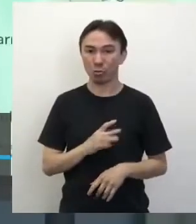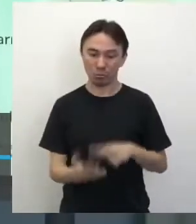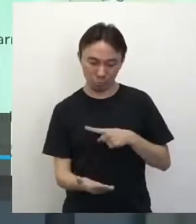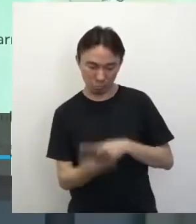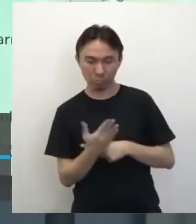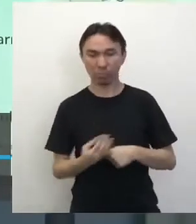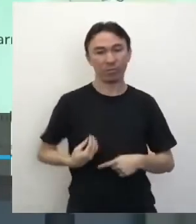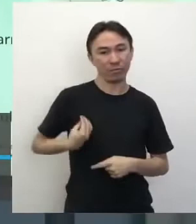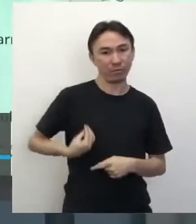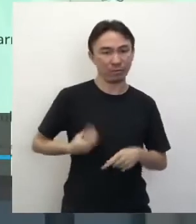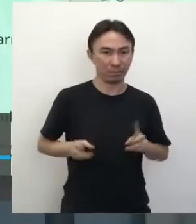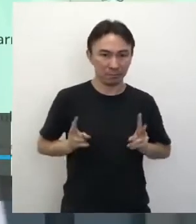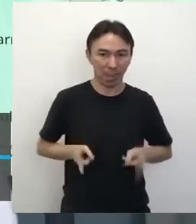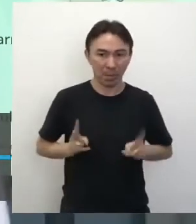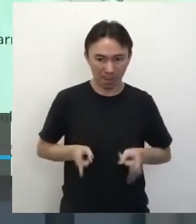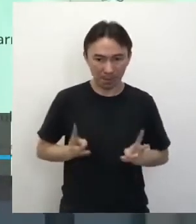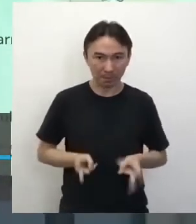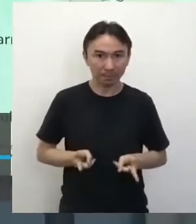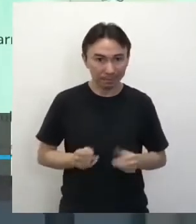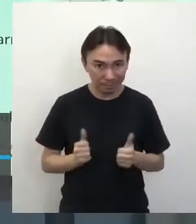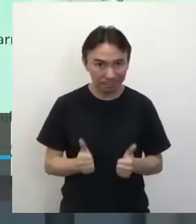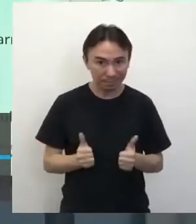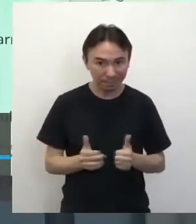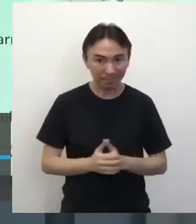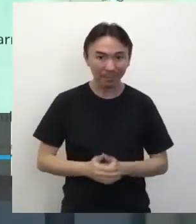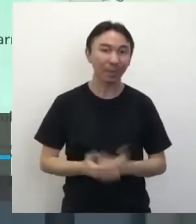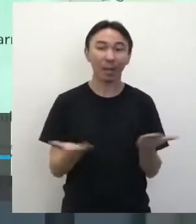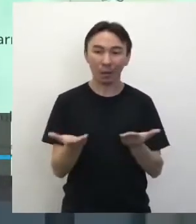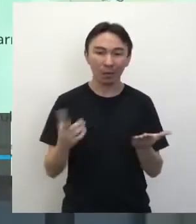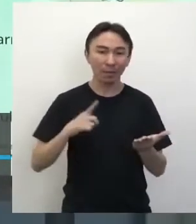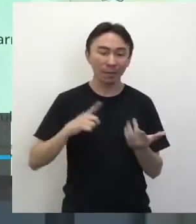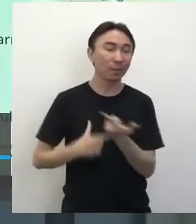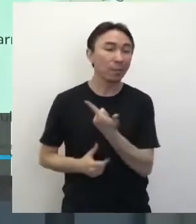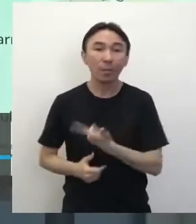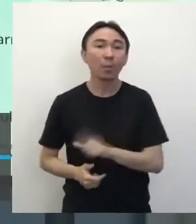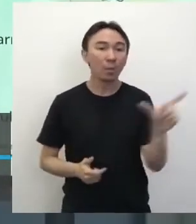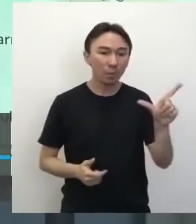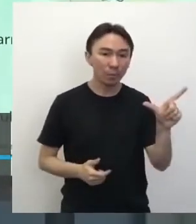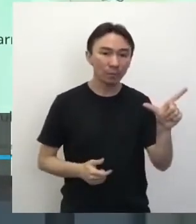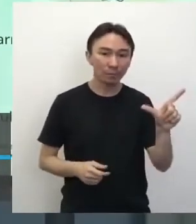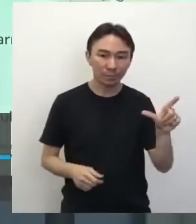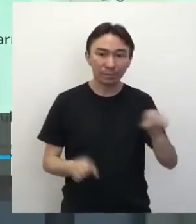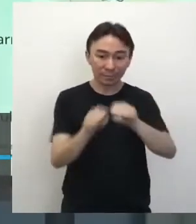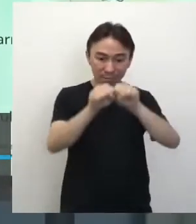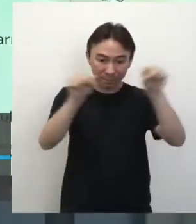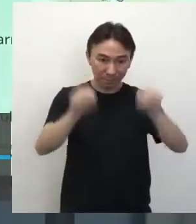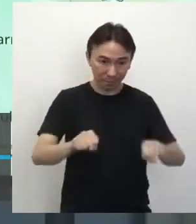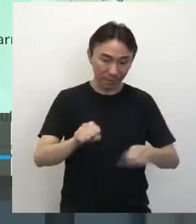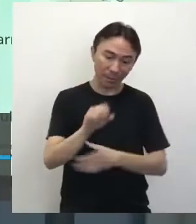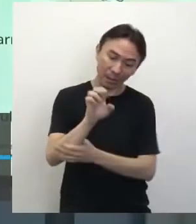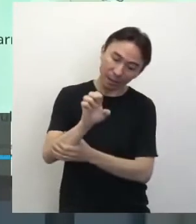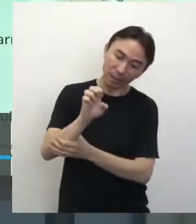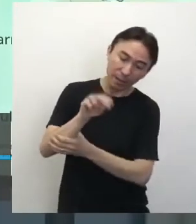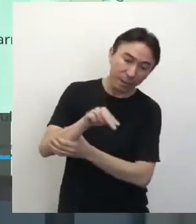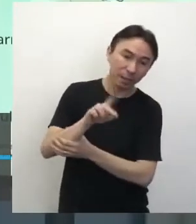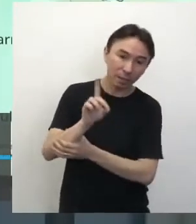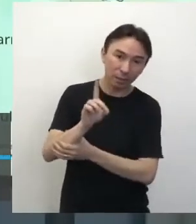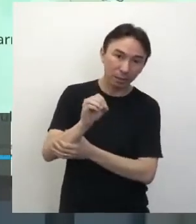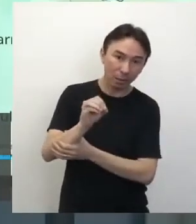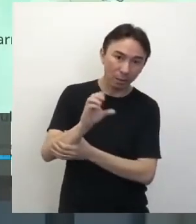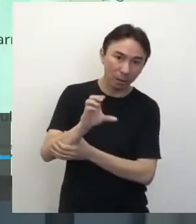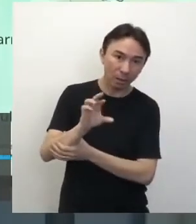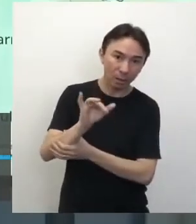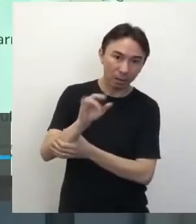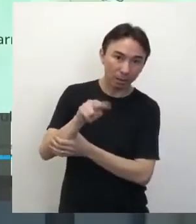Bom, dito isso, eu vou falar bem rapidinho do sistema endócrino. Por quê, professor? É outro sistema já, tá? Por quê? Porque